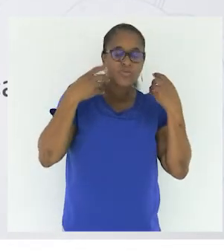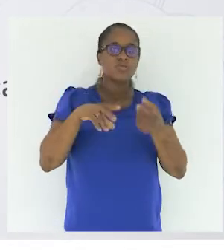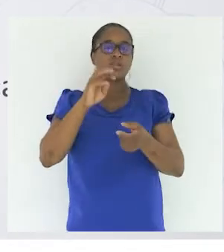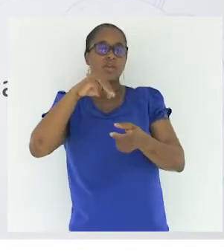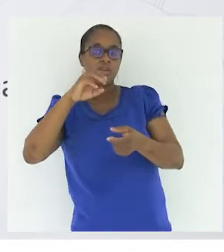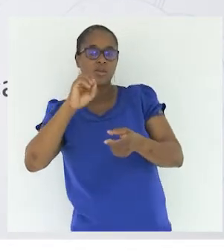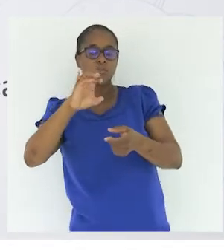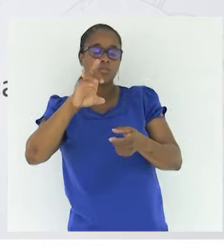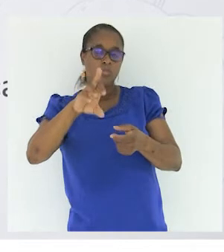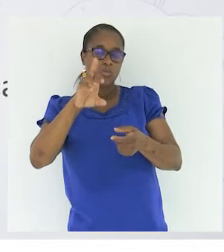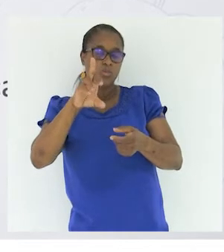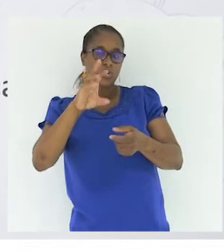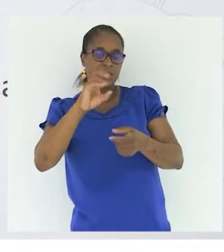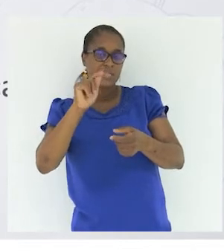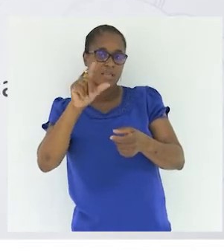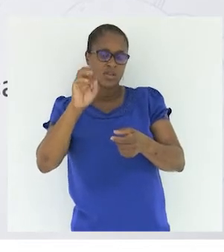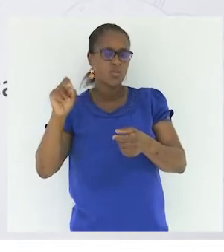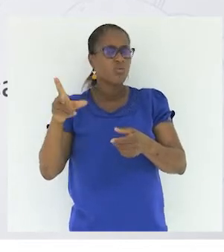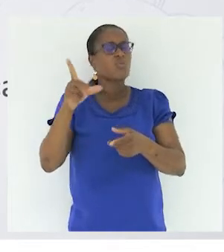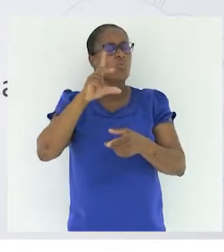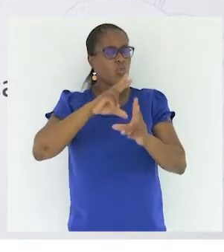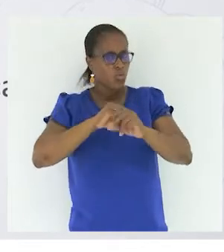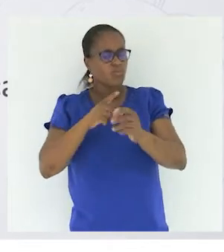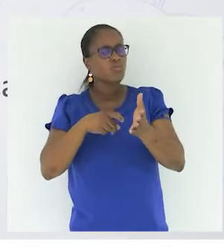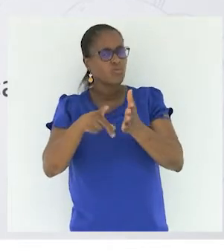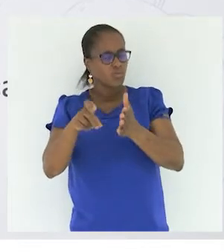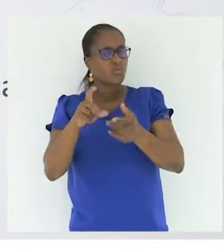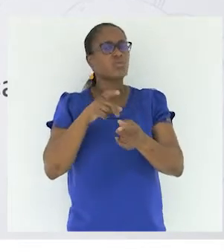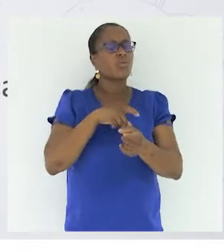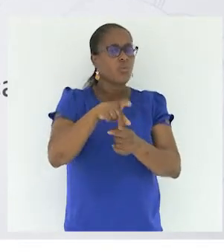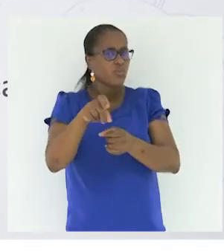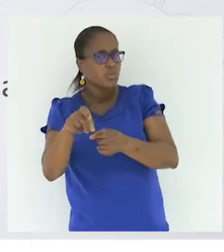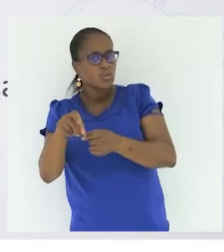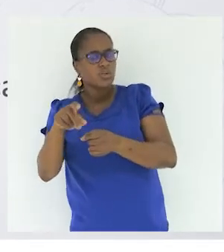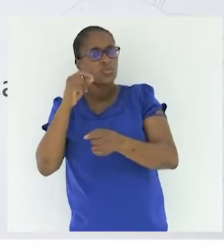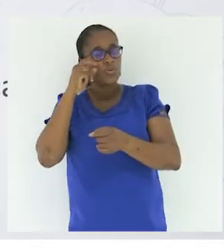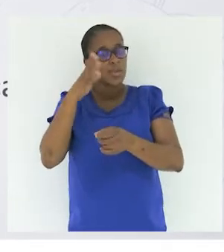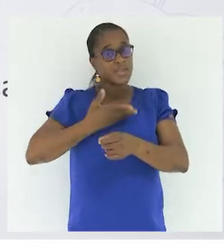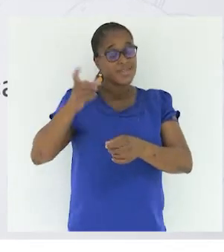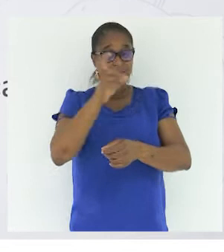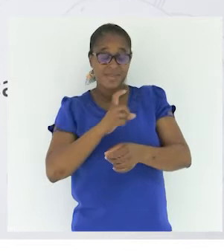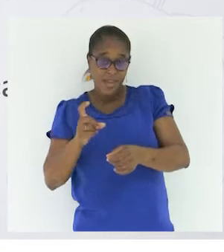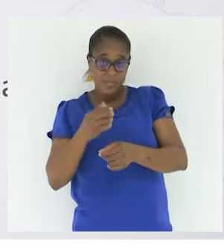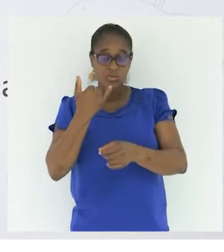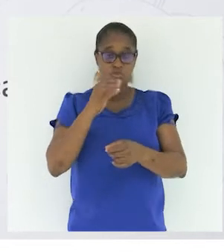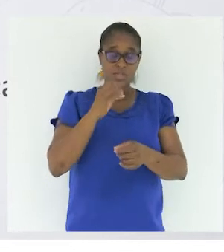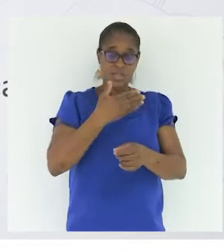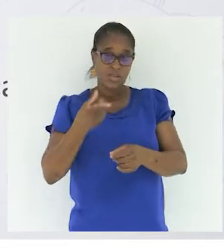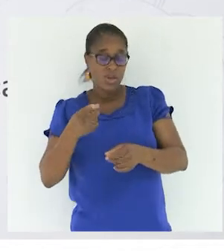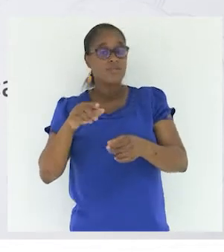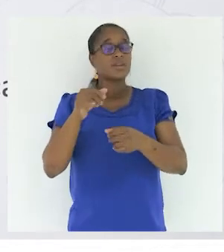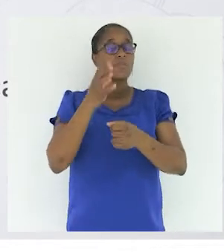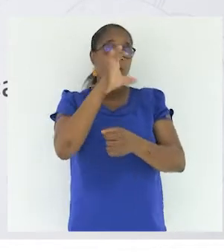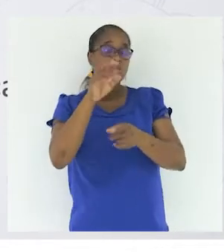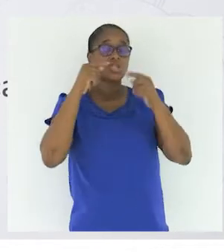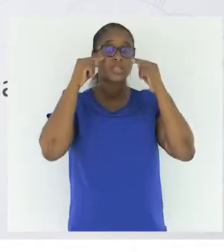morcegos. O novo agente do coronavírus, descoberto em dezembro de 2019 na China, causa